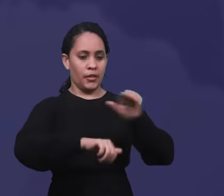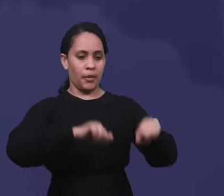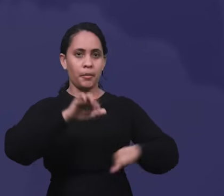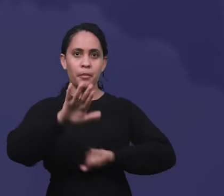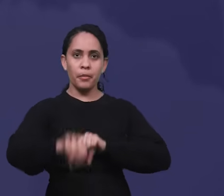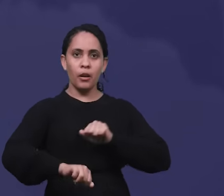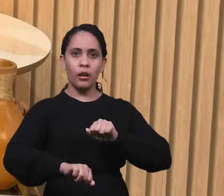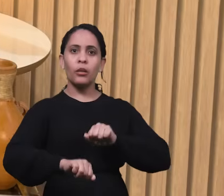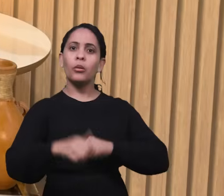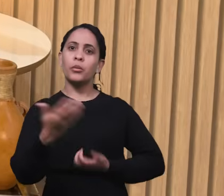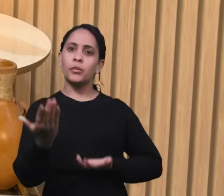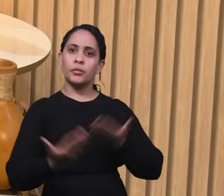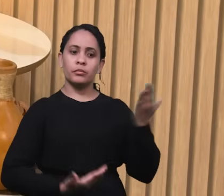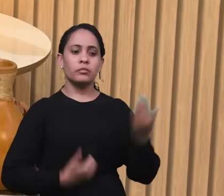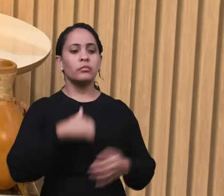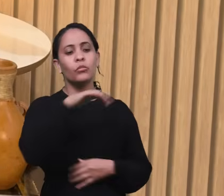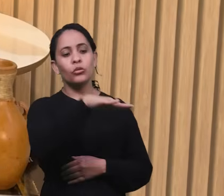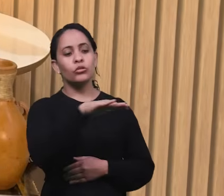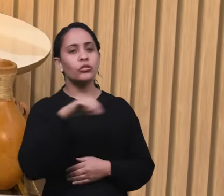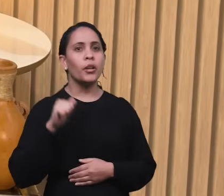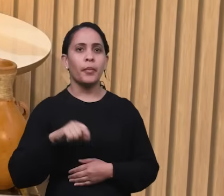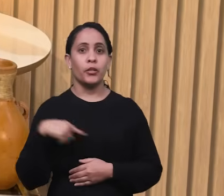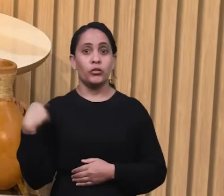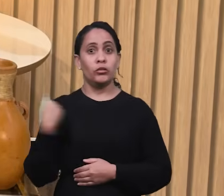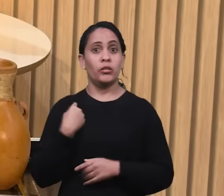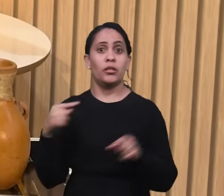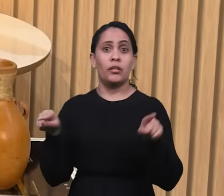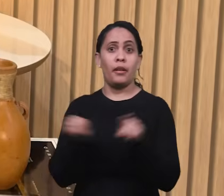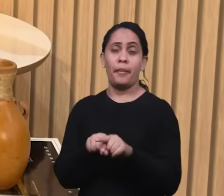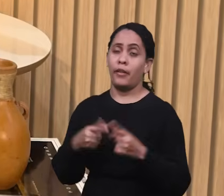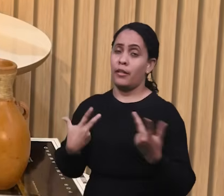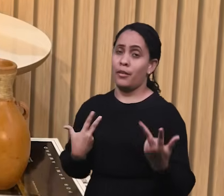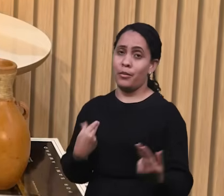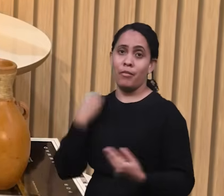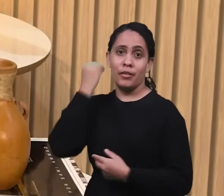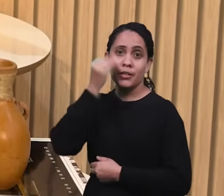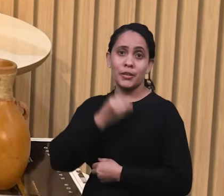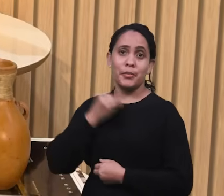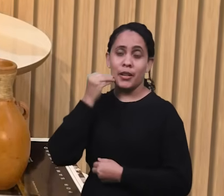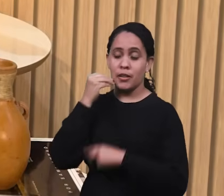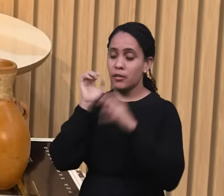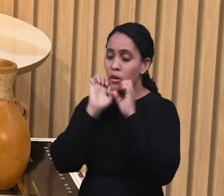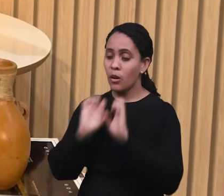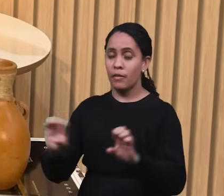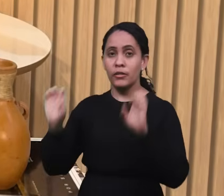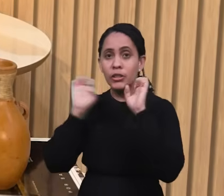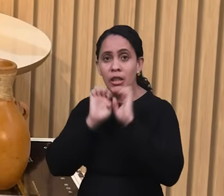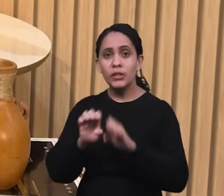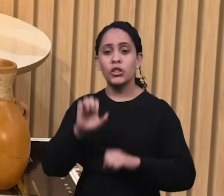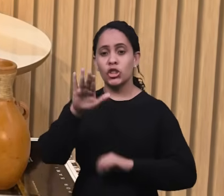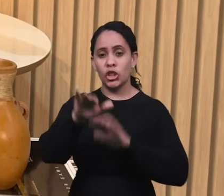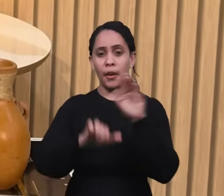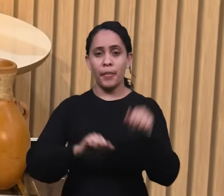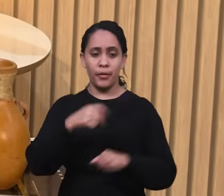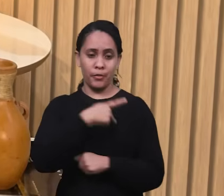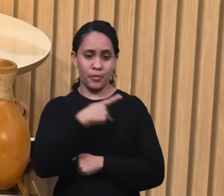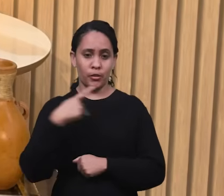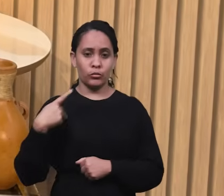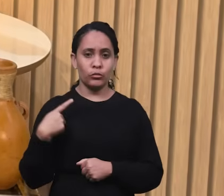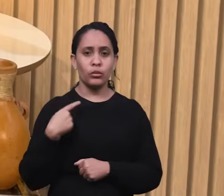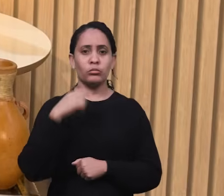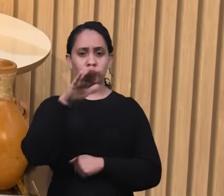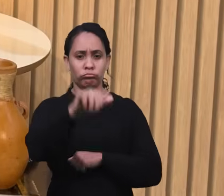Tem sido a nossa experiência, com a evangelização, com o levantamento de pastores. Ou seja, disse